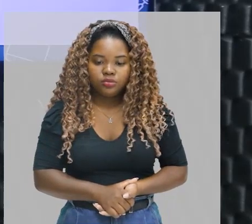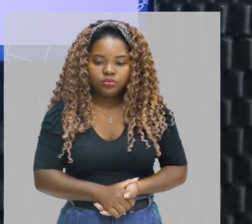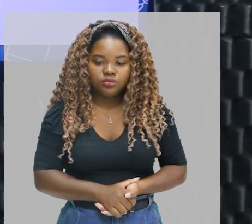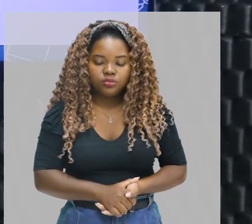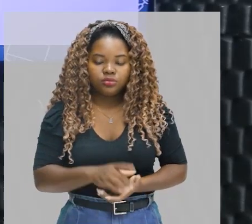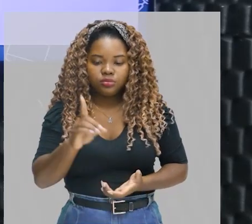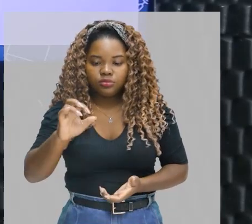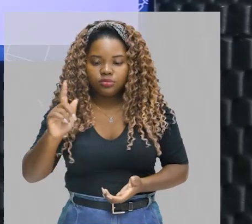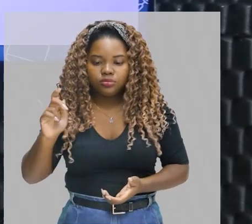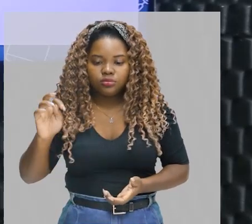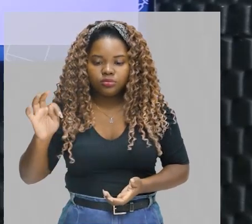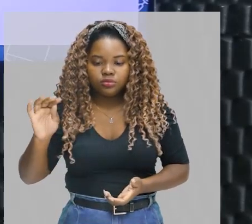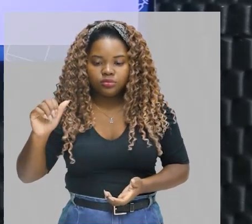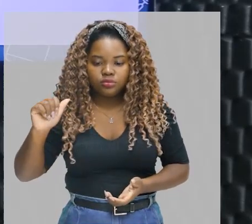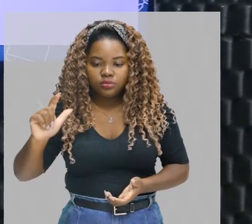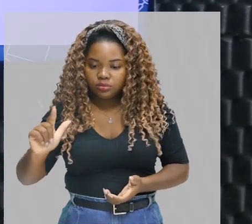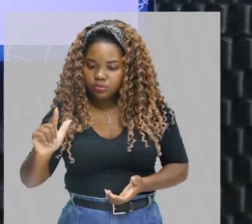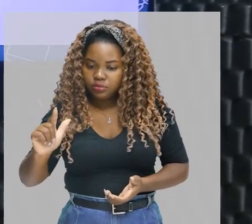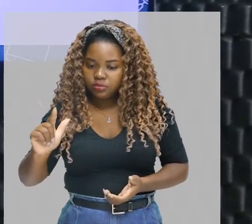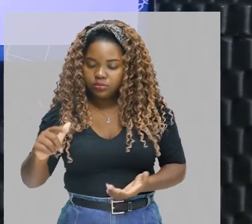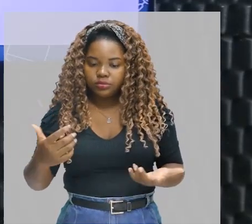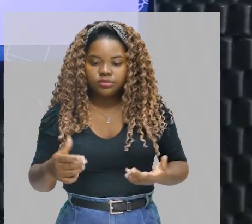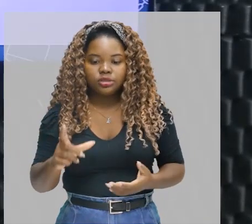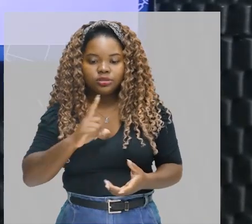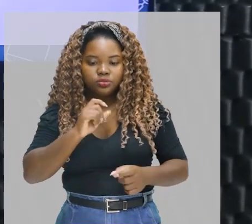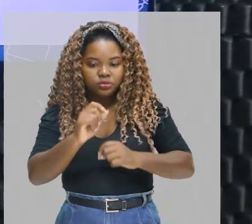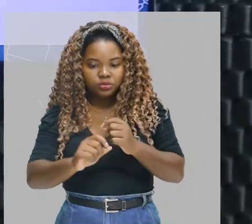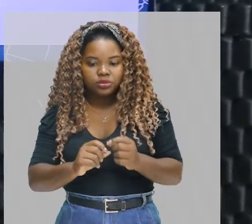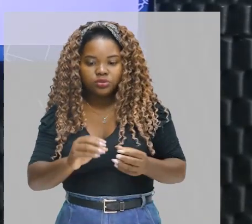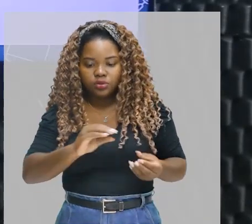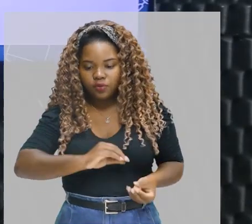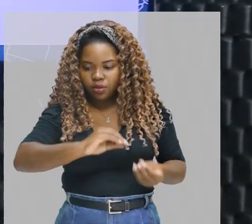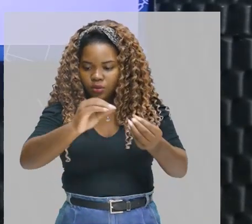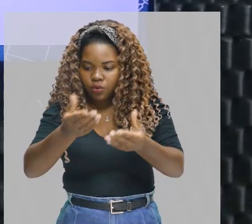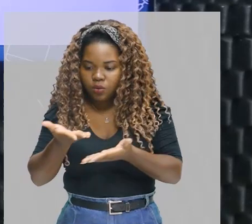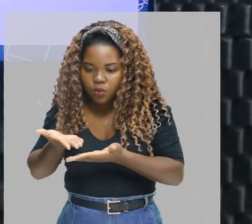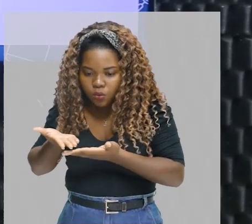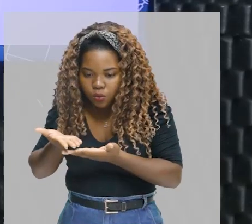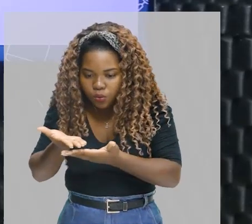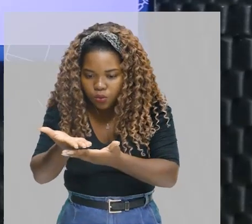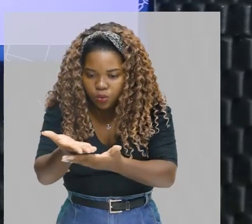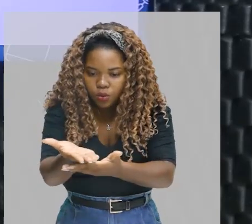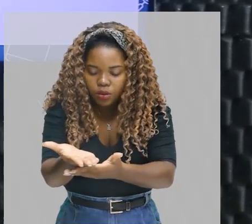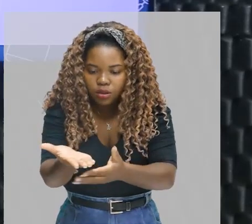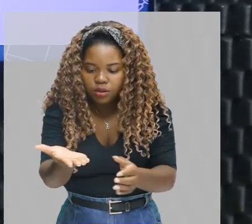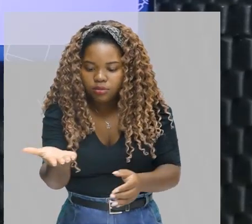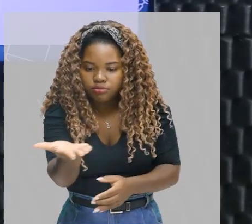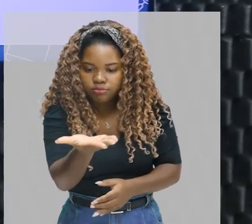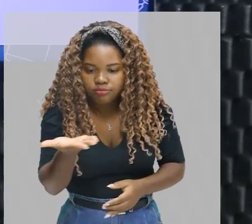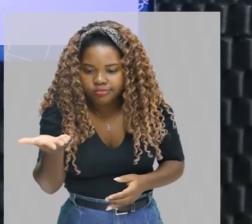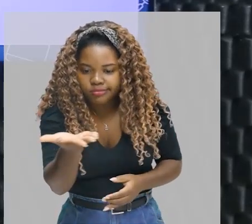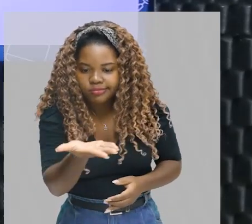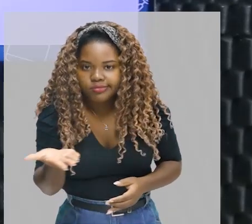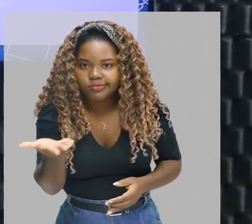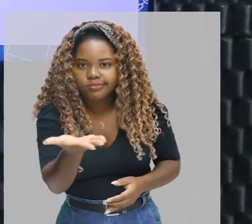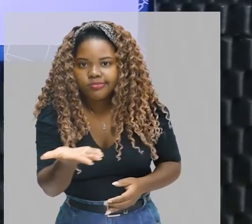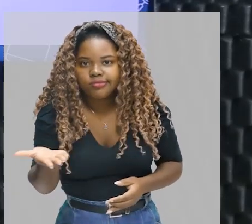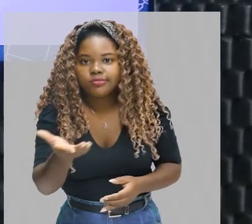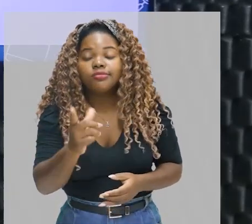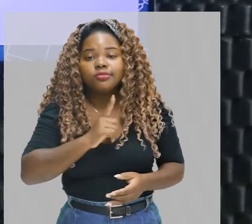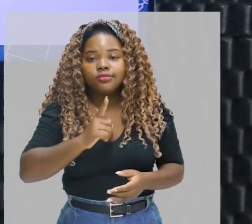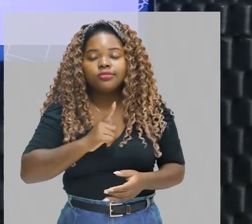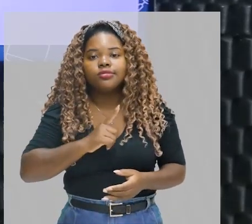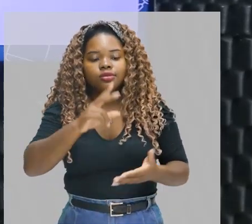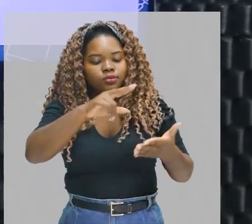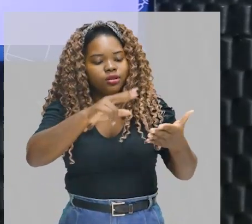digital. Então tem um laserzinho que vai jogar ali naquela ranhura e nós temos a leitura digital,